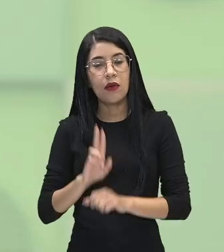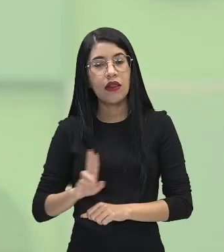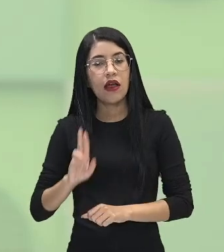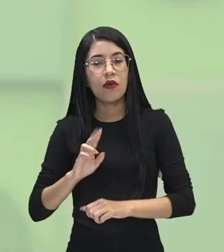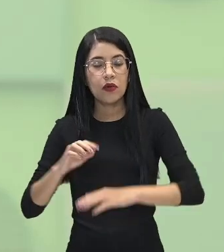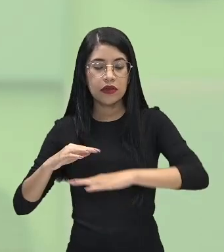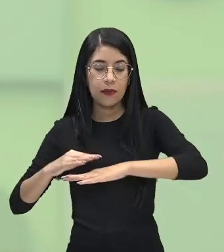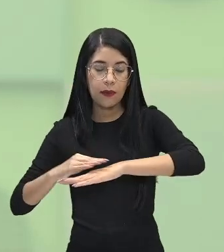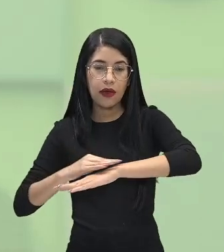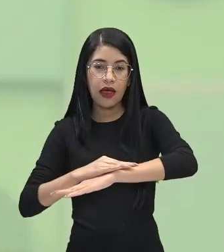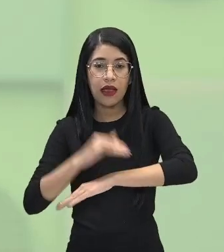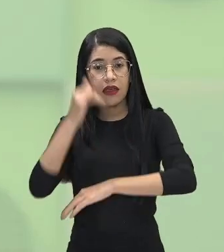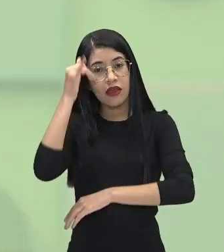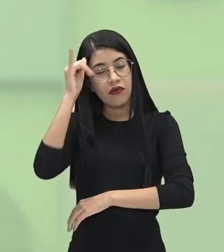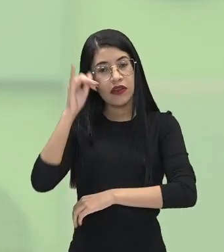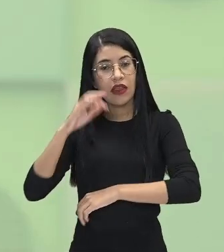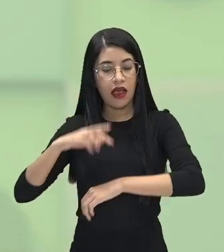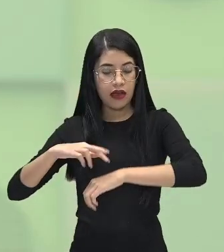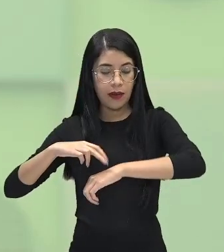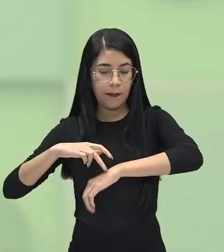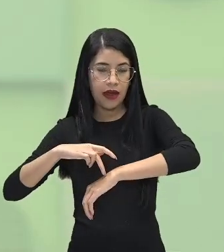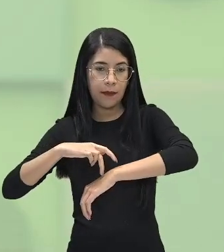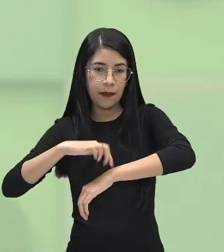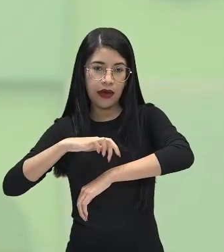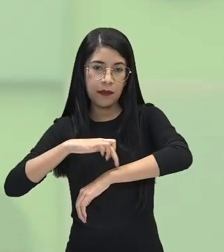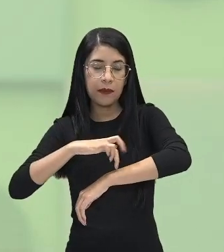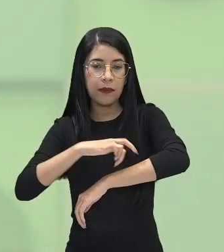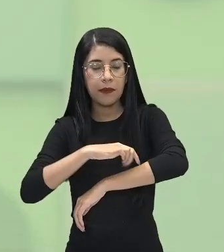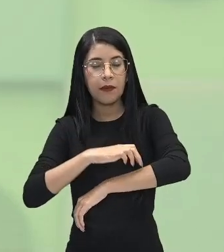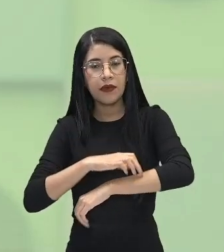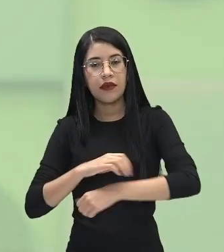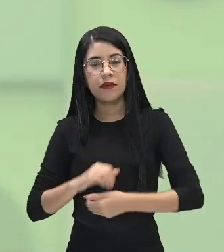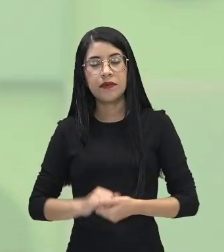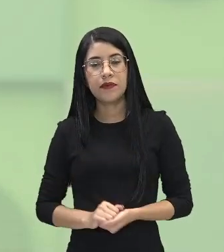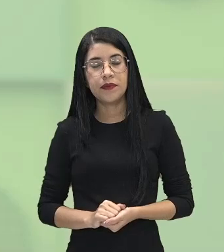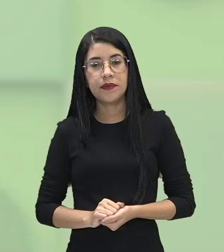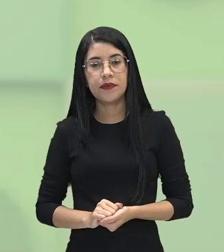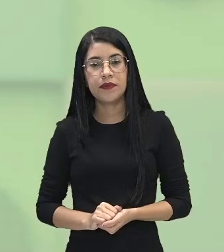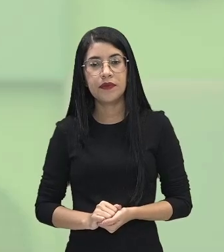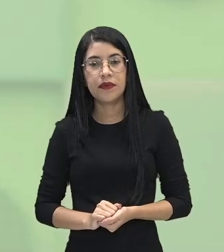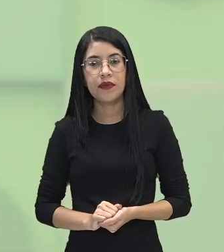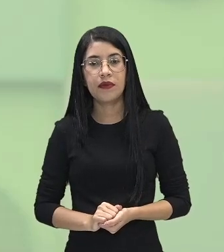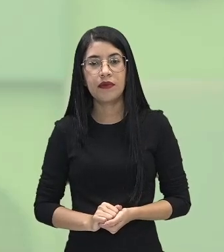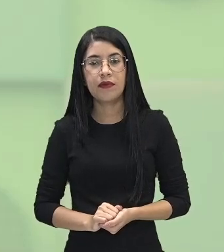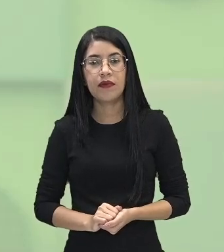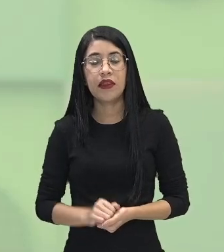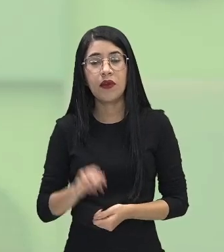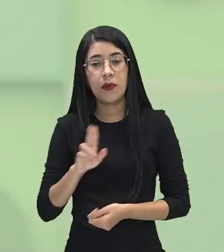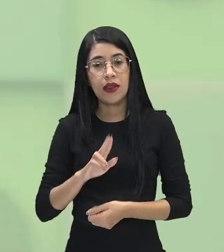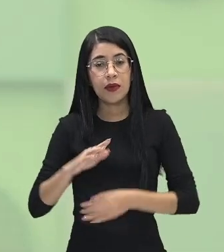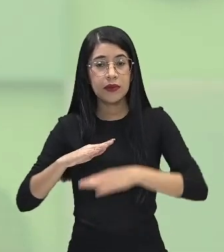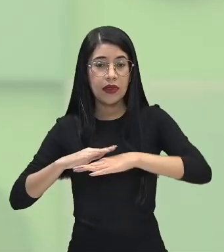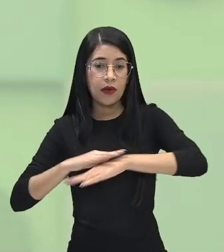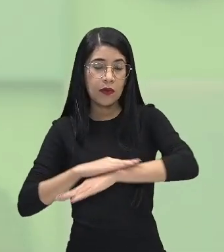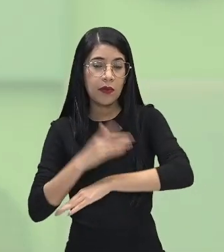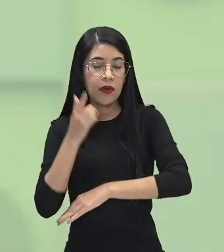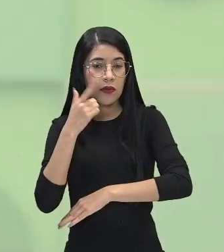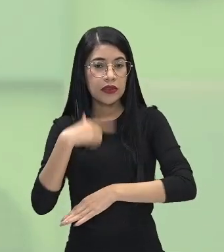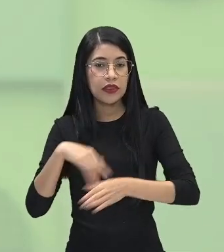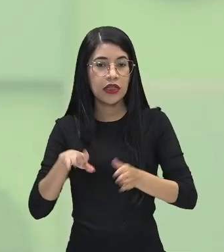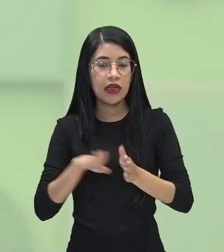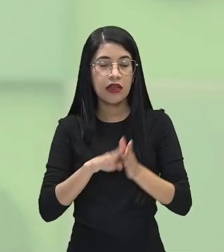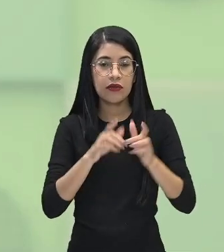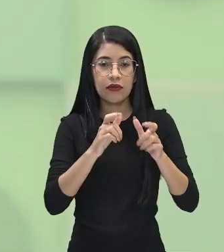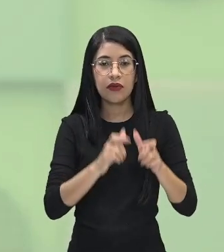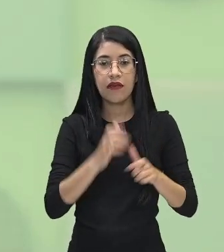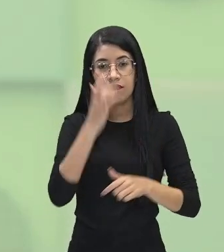pessoa não vá pela escada, por exemplo, para acessar o mesmo nível, né? Mas ela vai pela rampa para acessar melhor ali de uma maneira